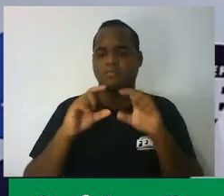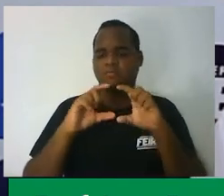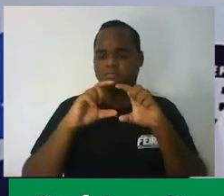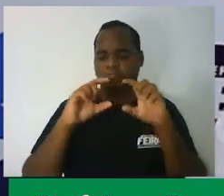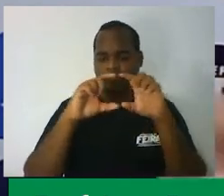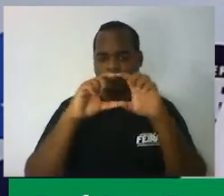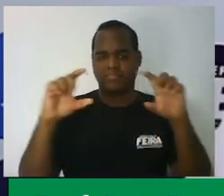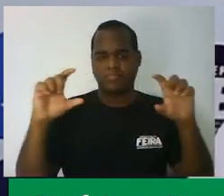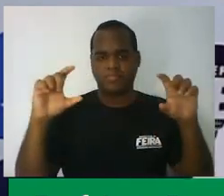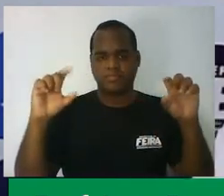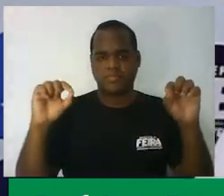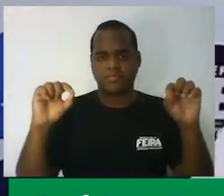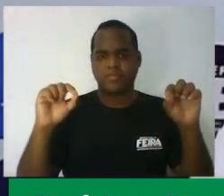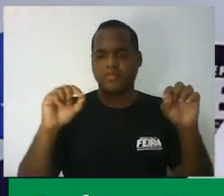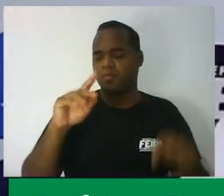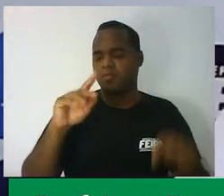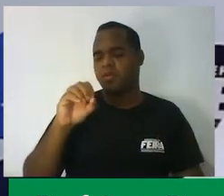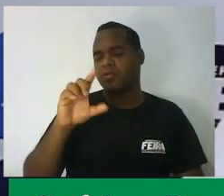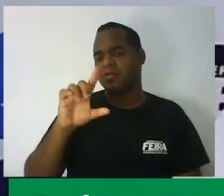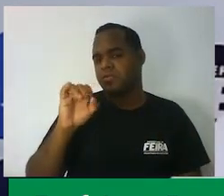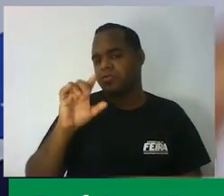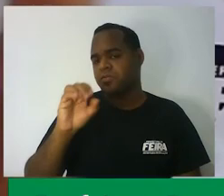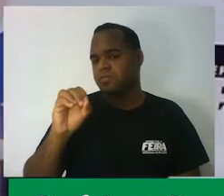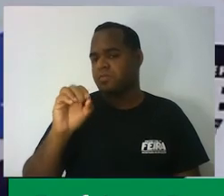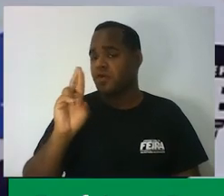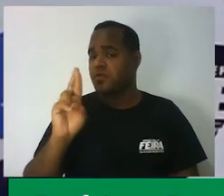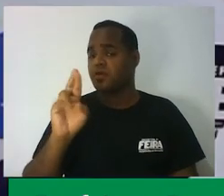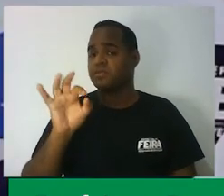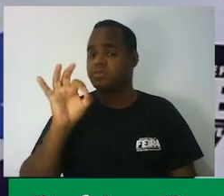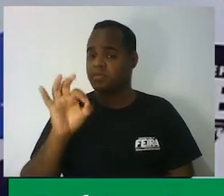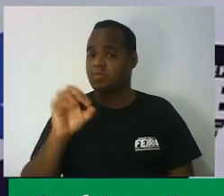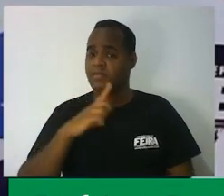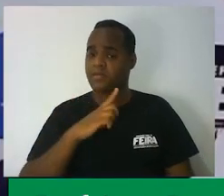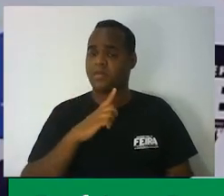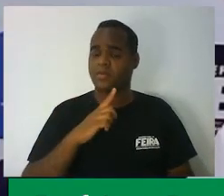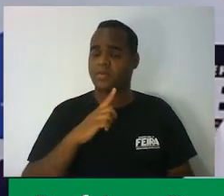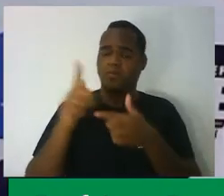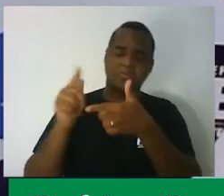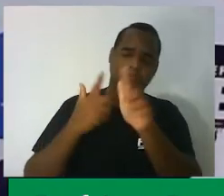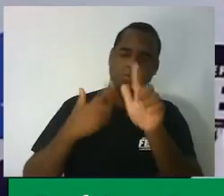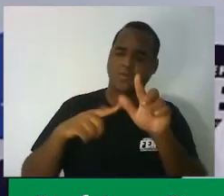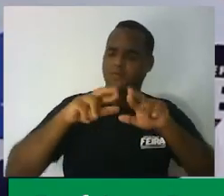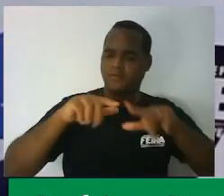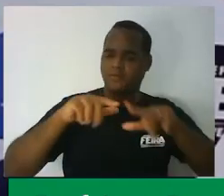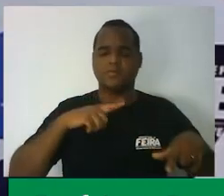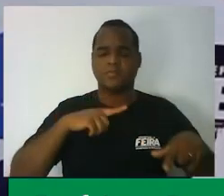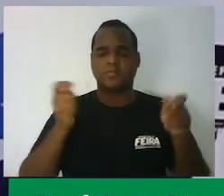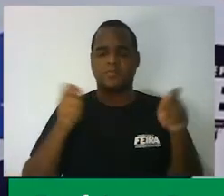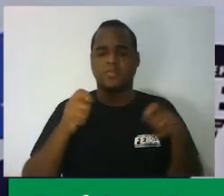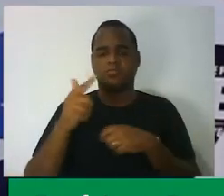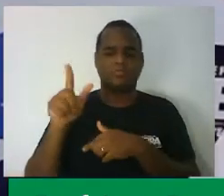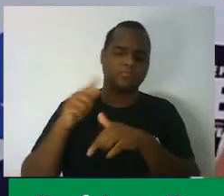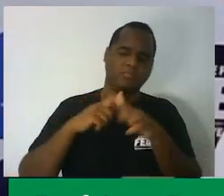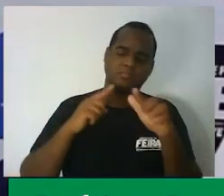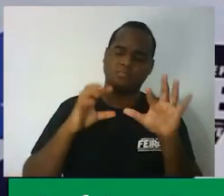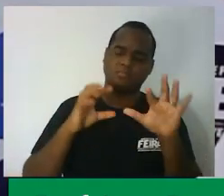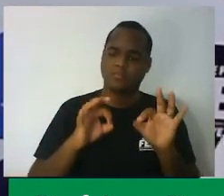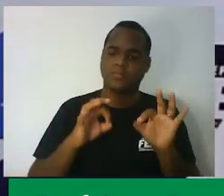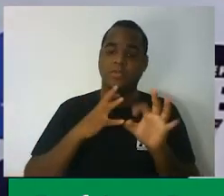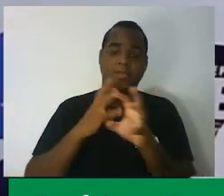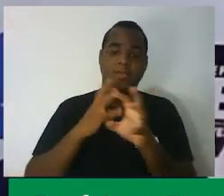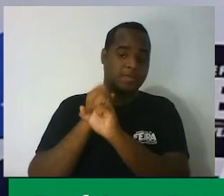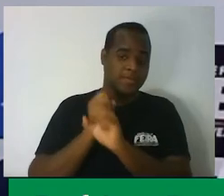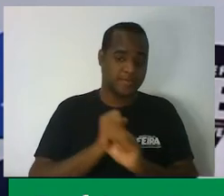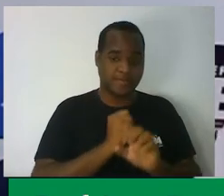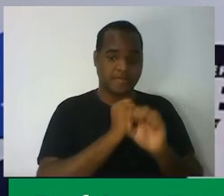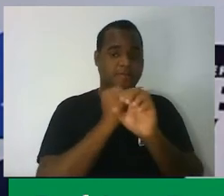regular? Bom, então você pode estar fazendo isso com vários objetos e coisas que você conseguir encontrar